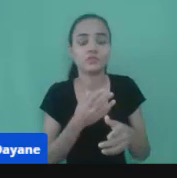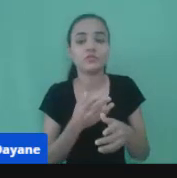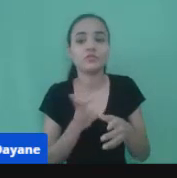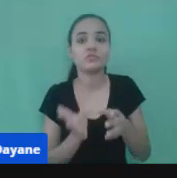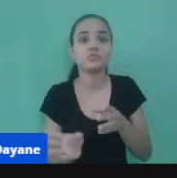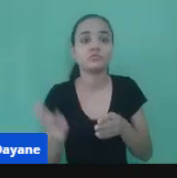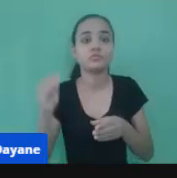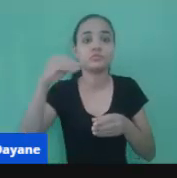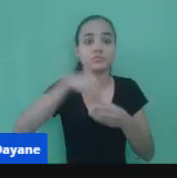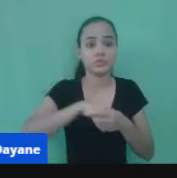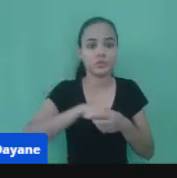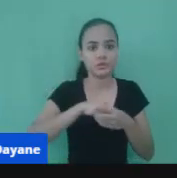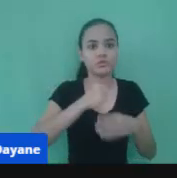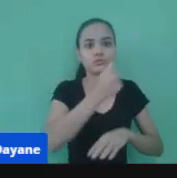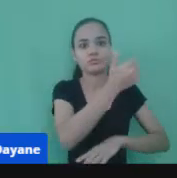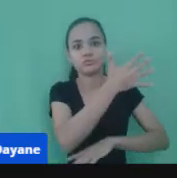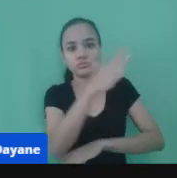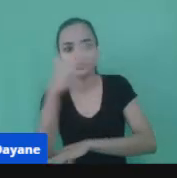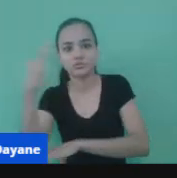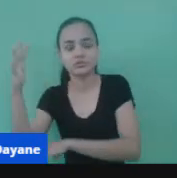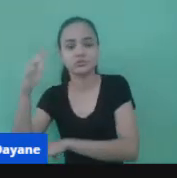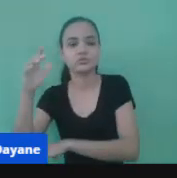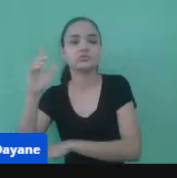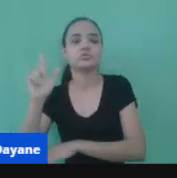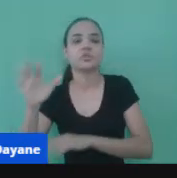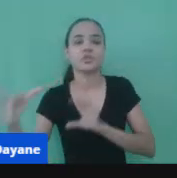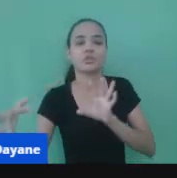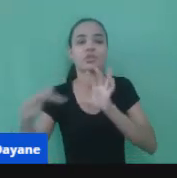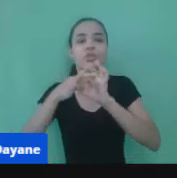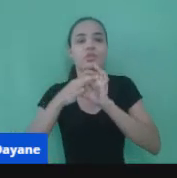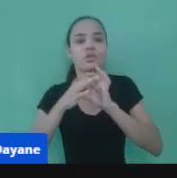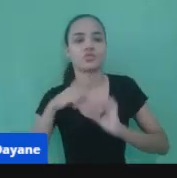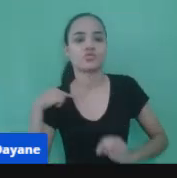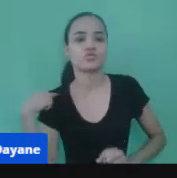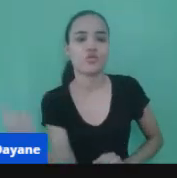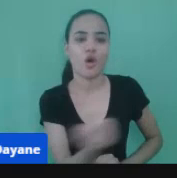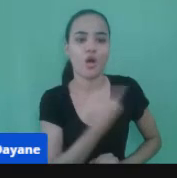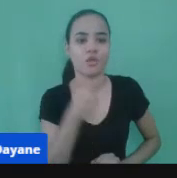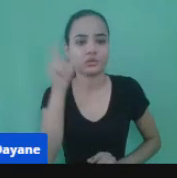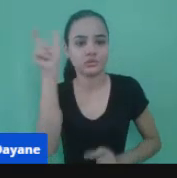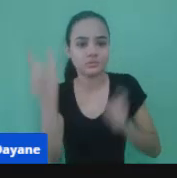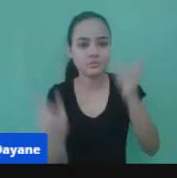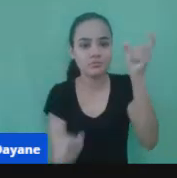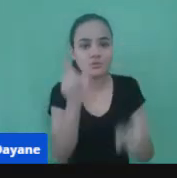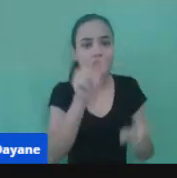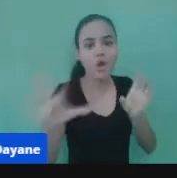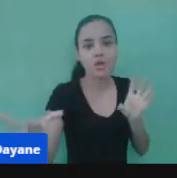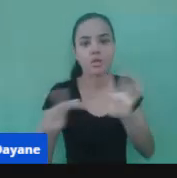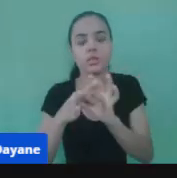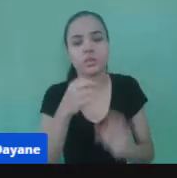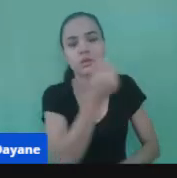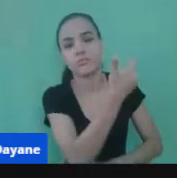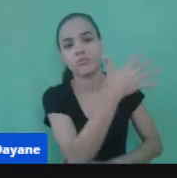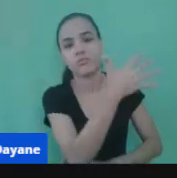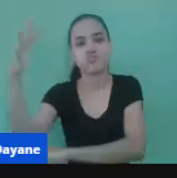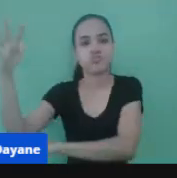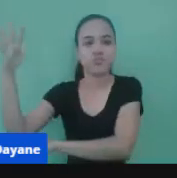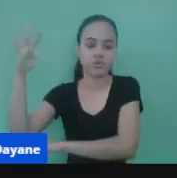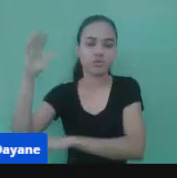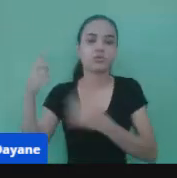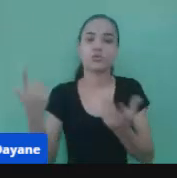ambiente, nós fazemos parte do meio ambiente, então tudo que for atrelado a isso não tem como não afetar a vida